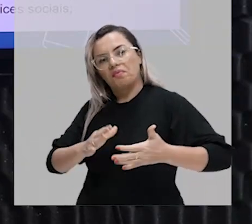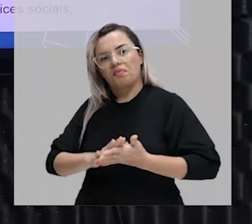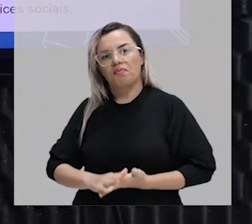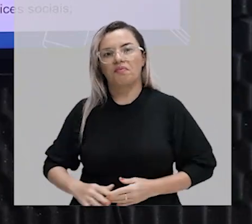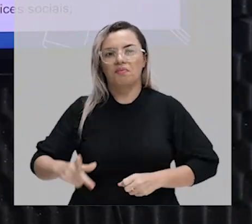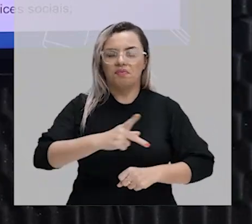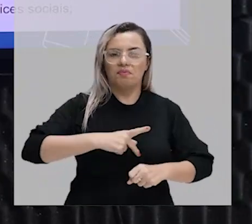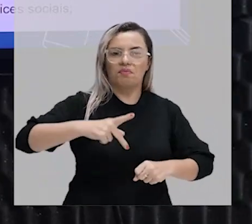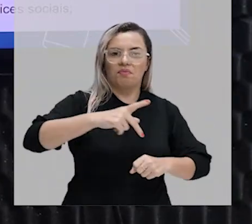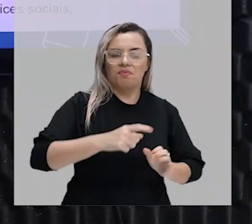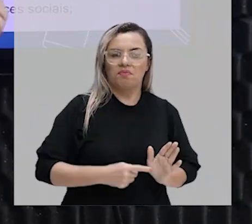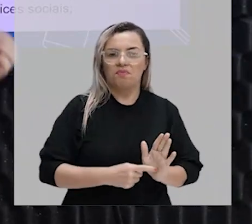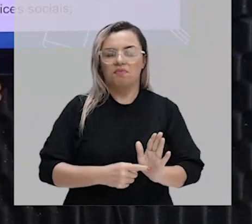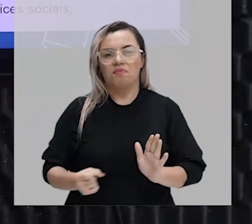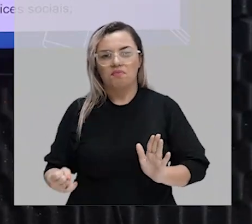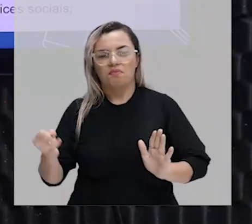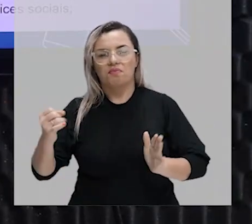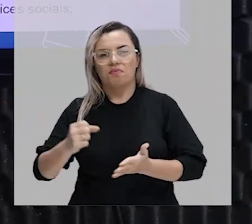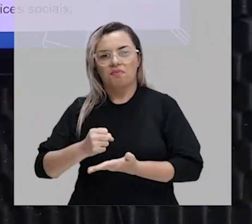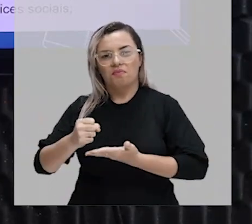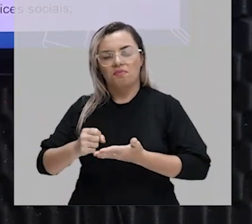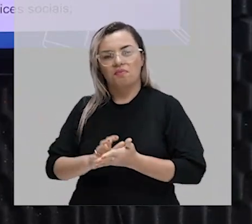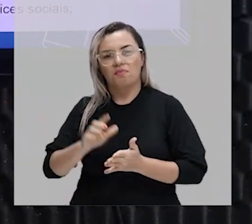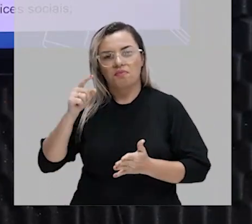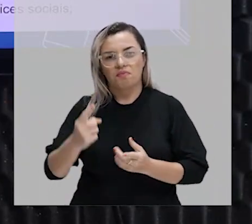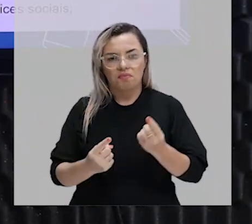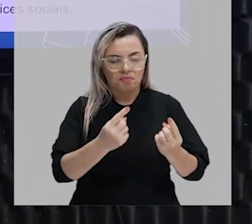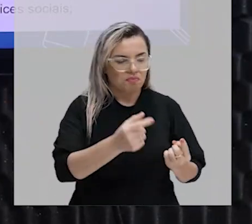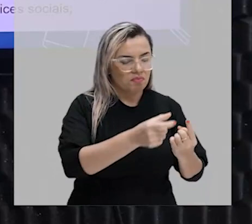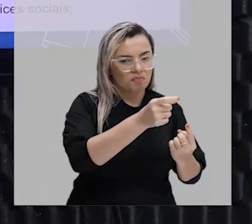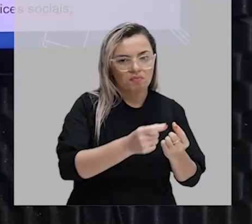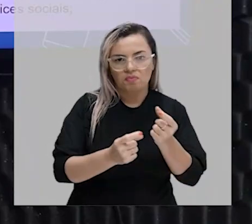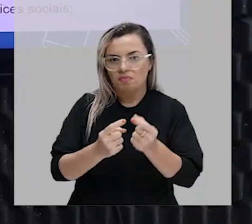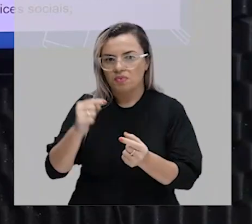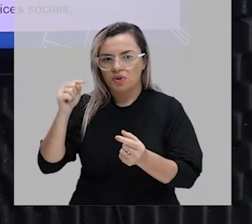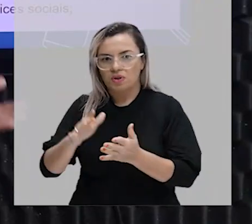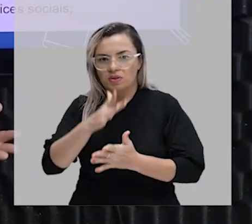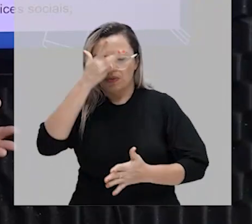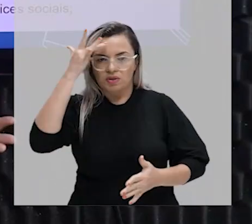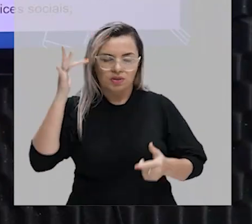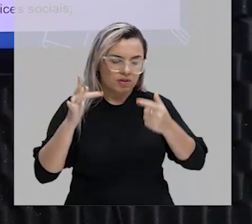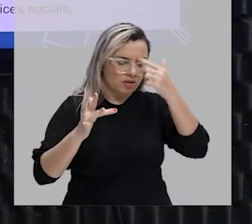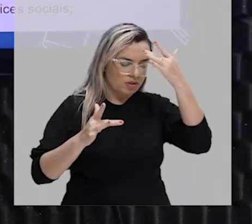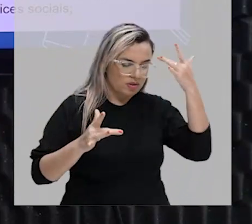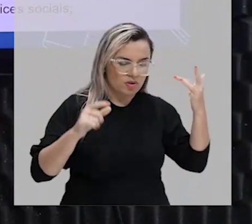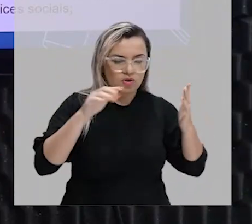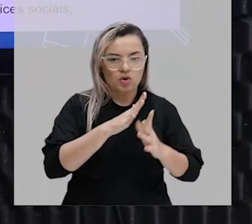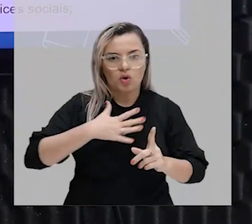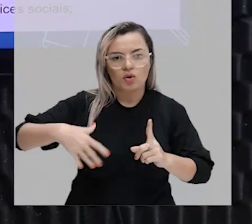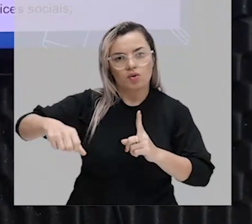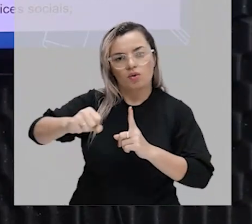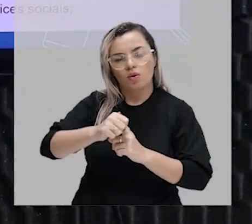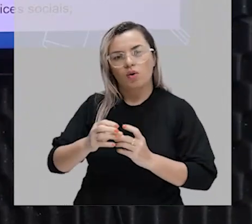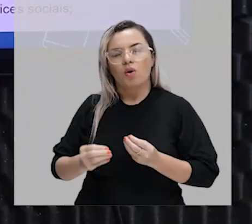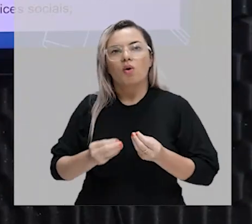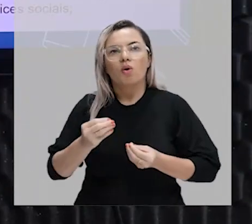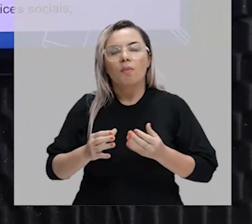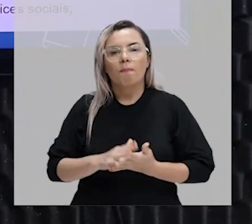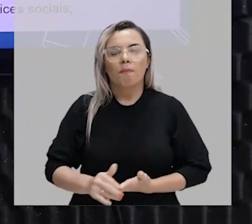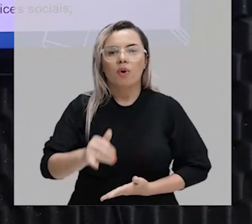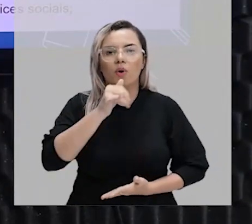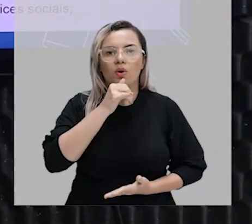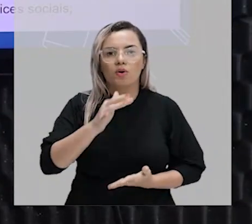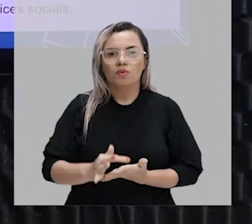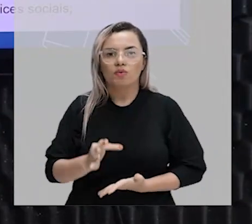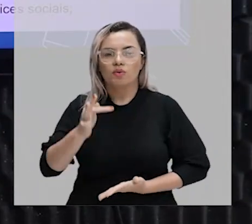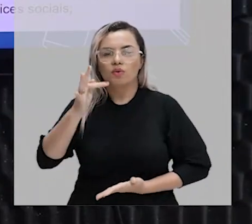mais se destaca no mundo por indicadores sociais, como, por exemplo, né, expectativa de vida. O Japão é um dos países que apresenta as maiores